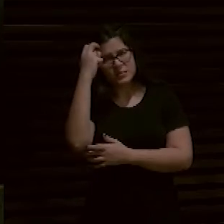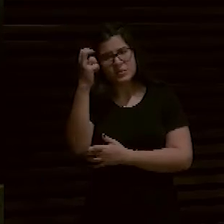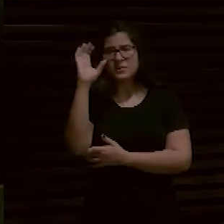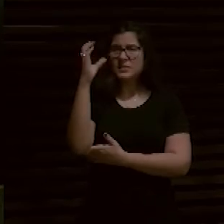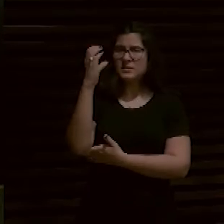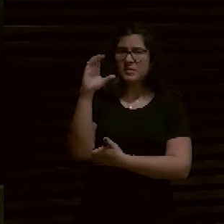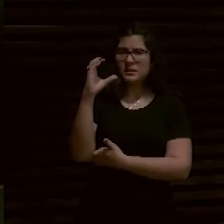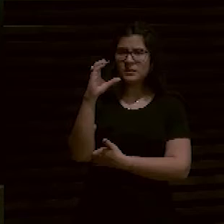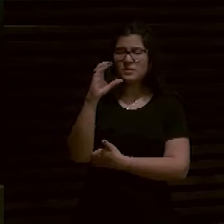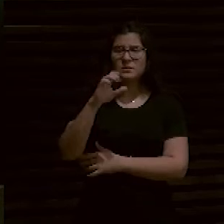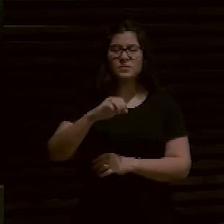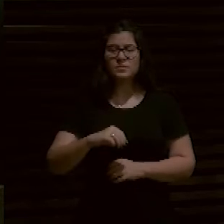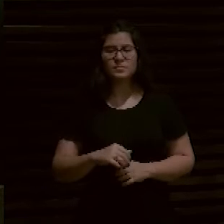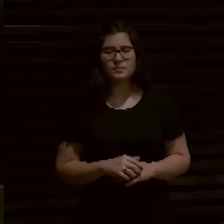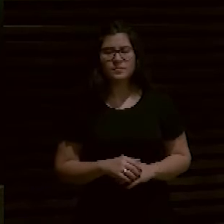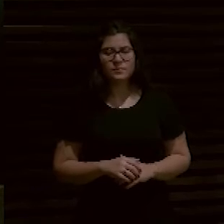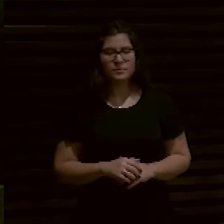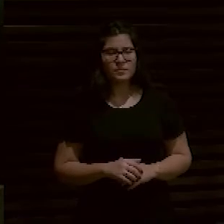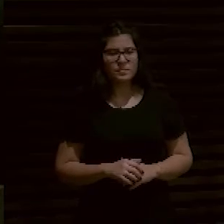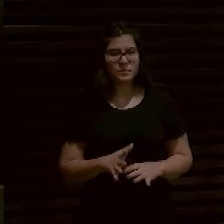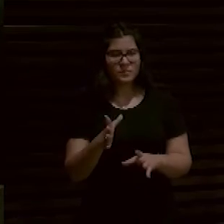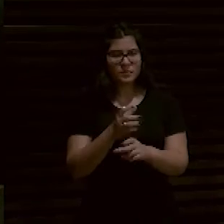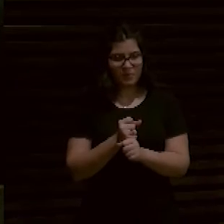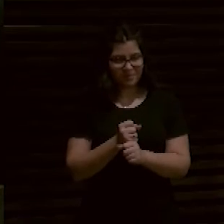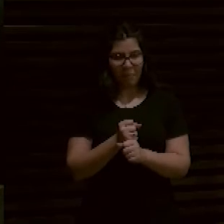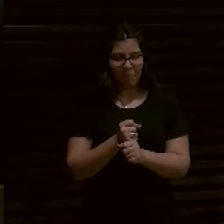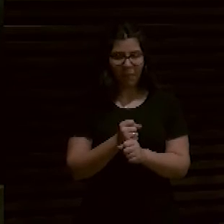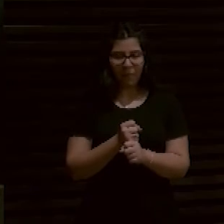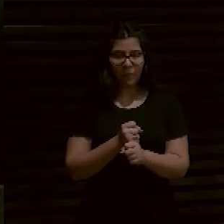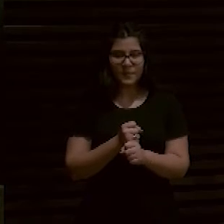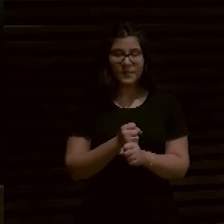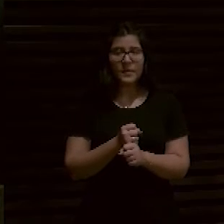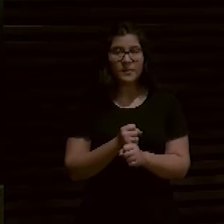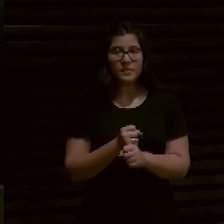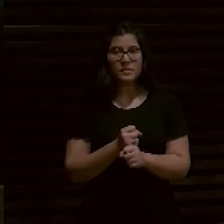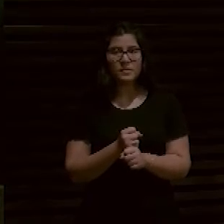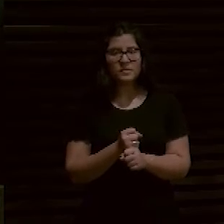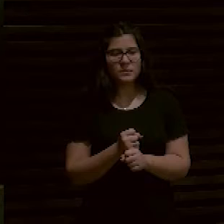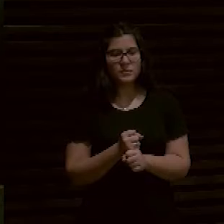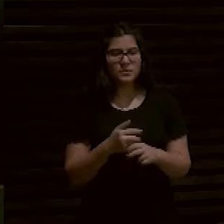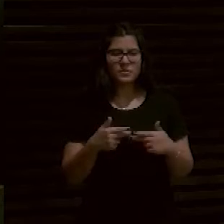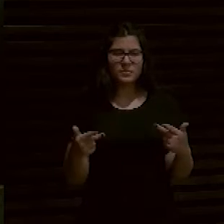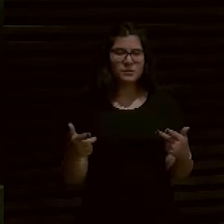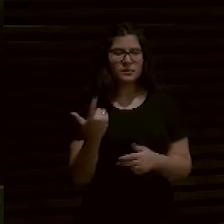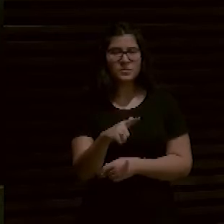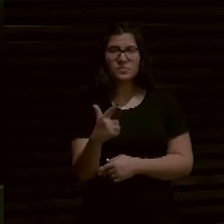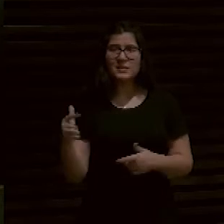ciência, em suma, naquilo em que não há